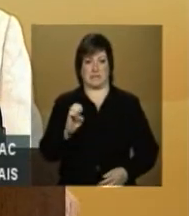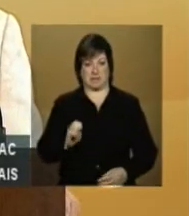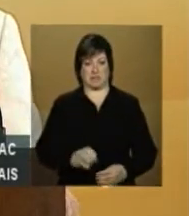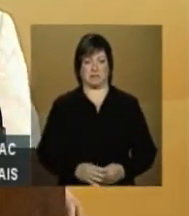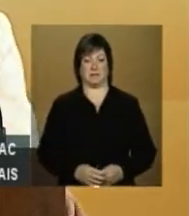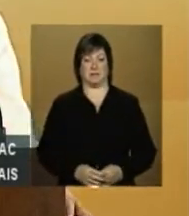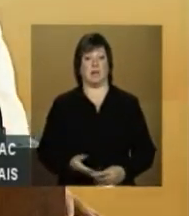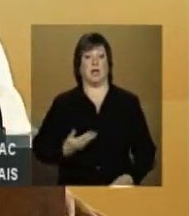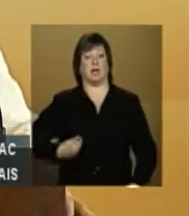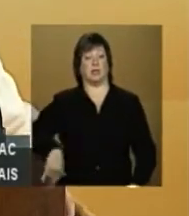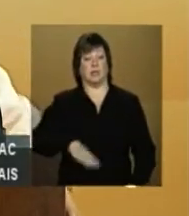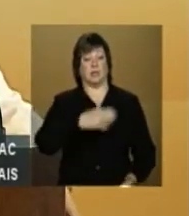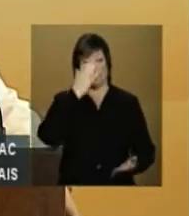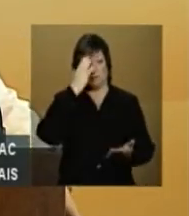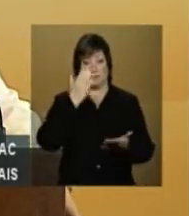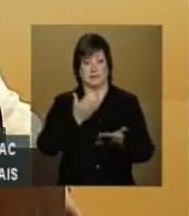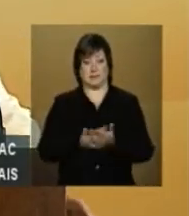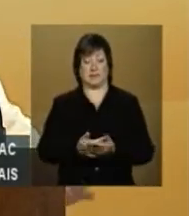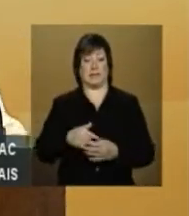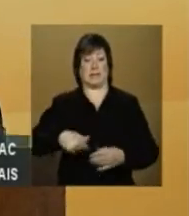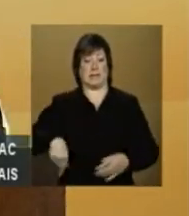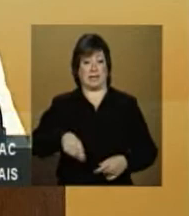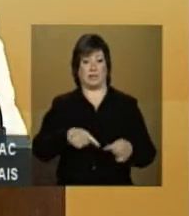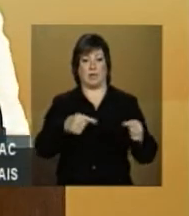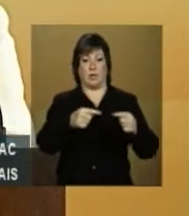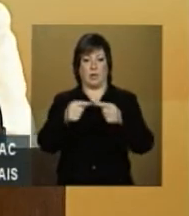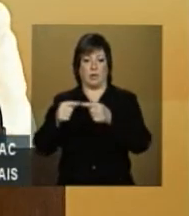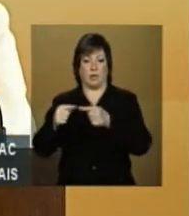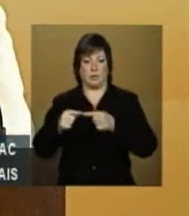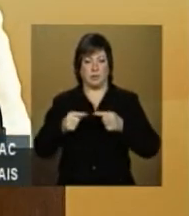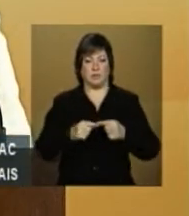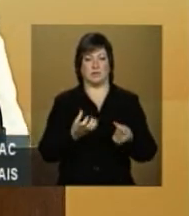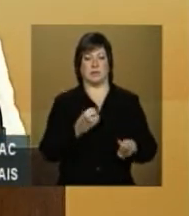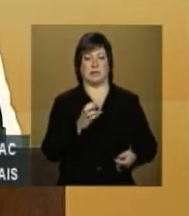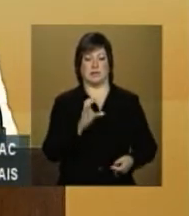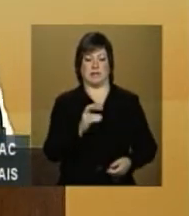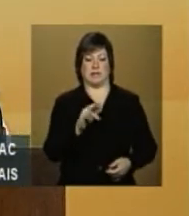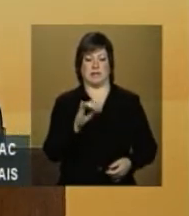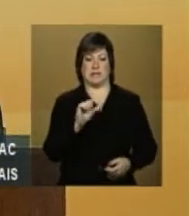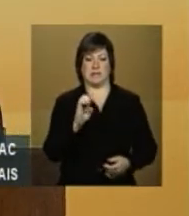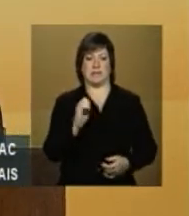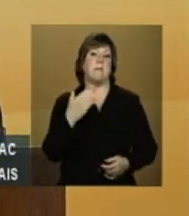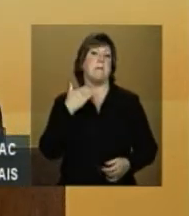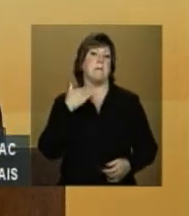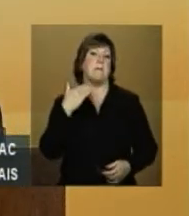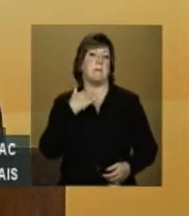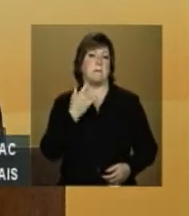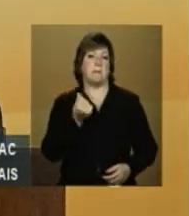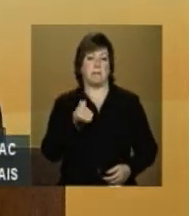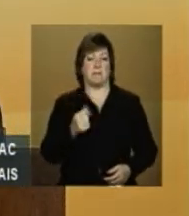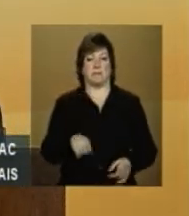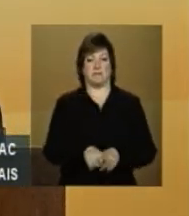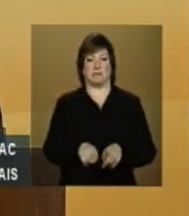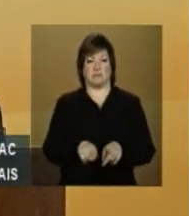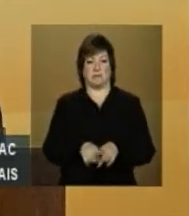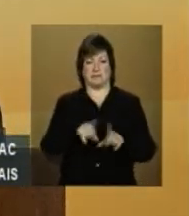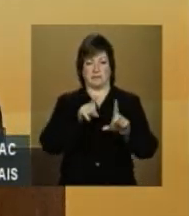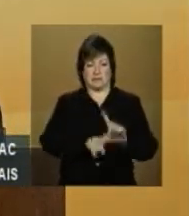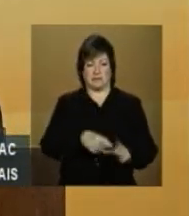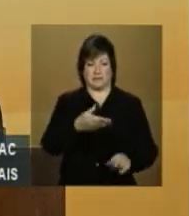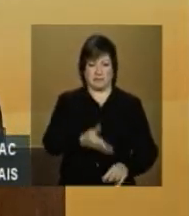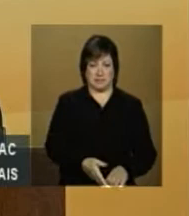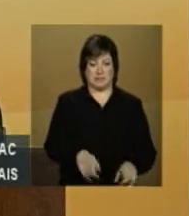Nós acreditamos que essa combinação entre crise bancária, crise da dívida bancária e